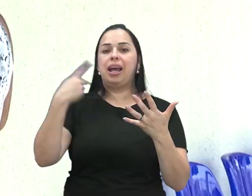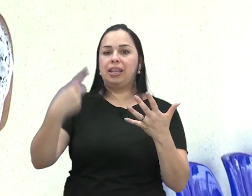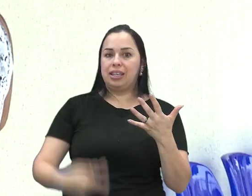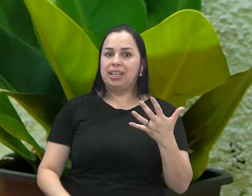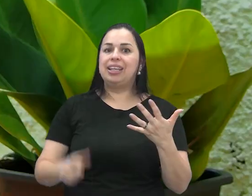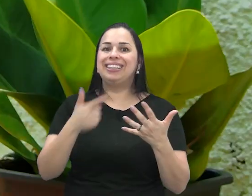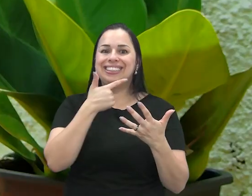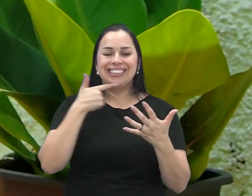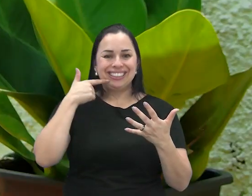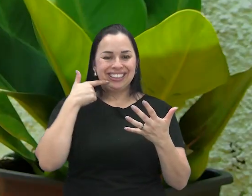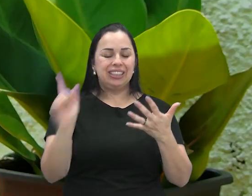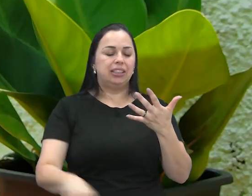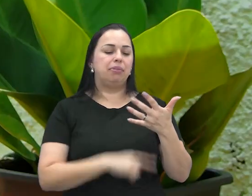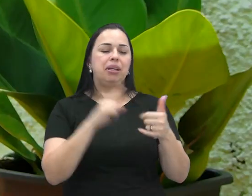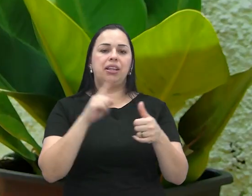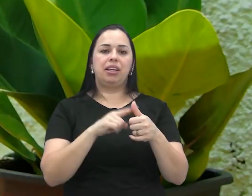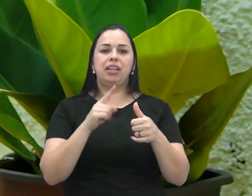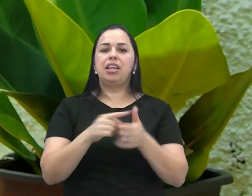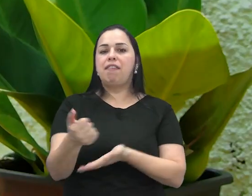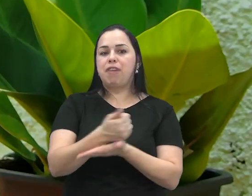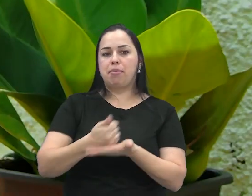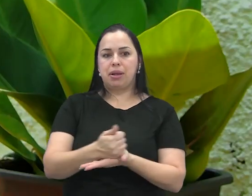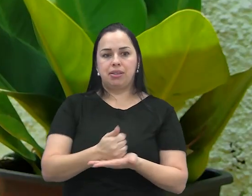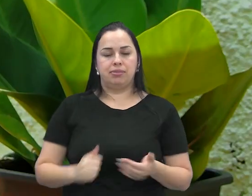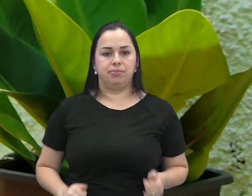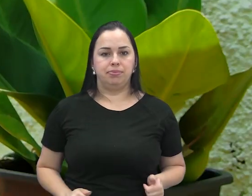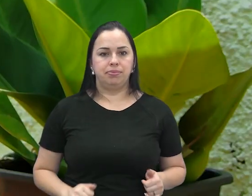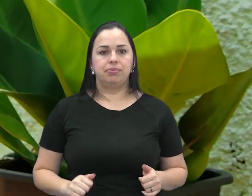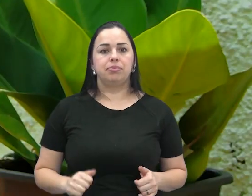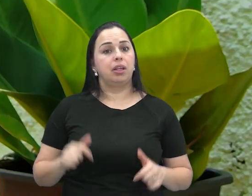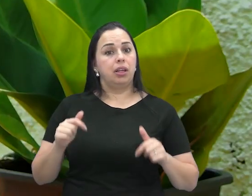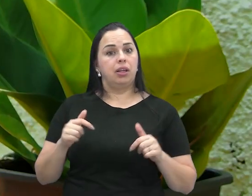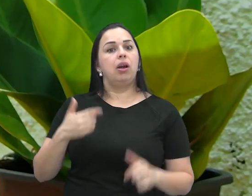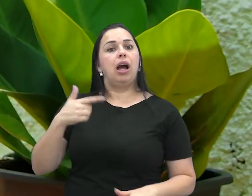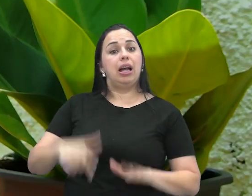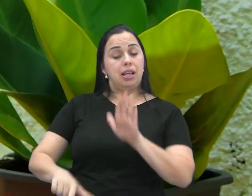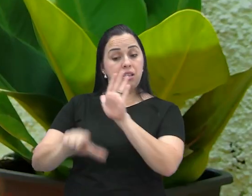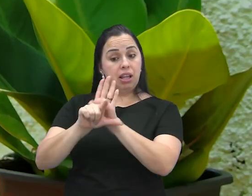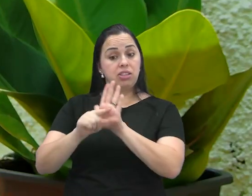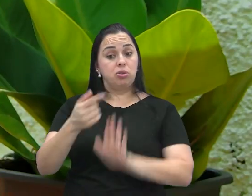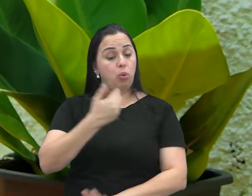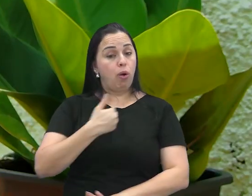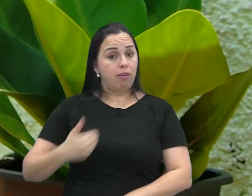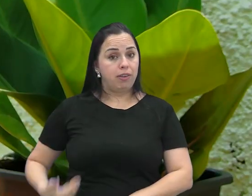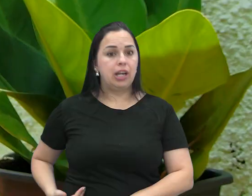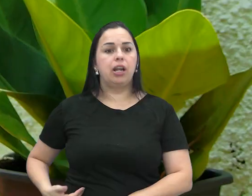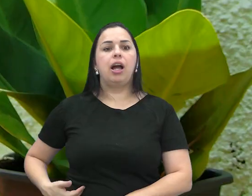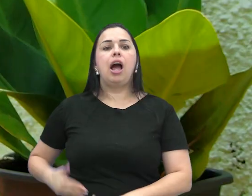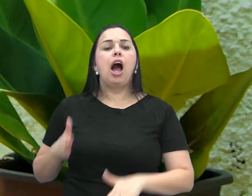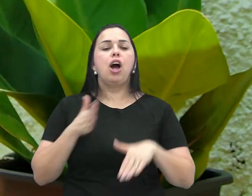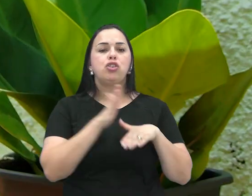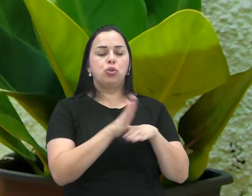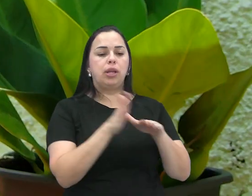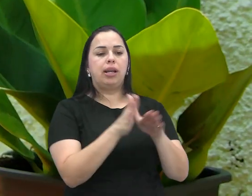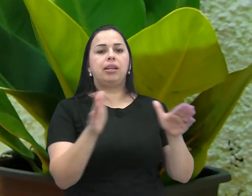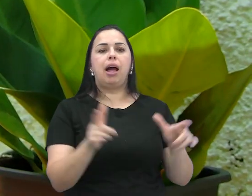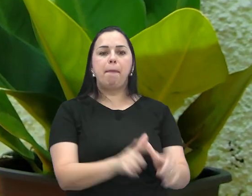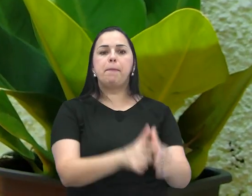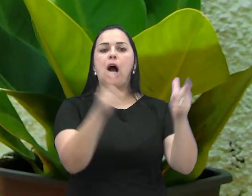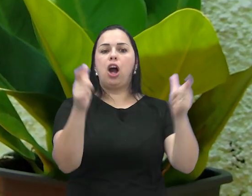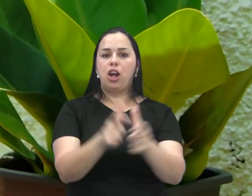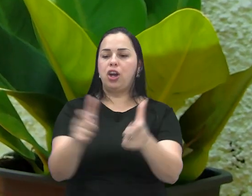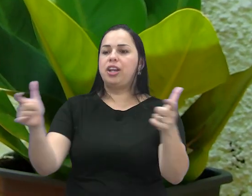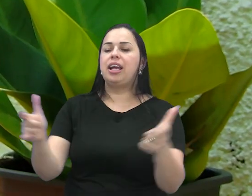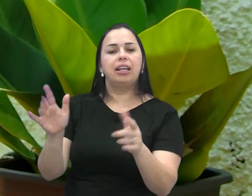Farmácia Popular. As políticas de transferência de renda, elas garantem que parte considerável da população seja atendida nas